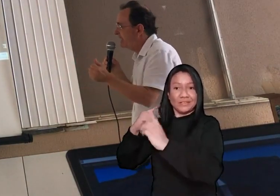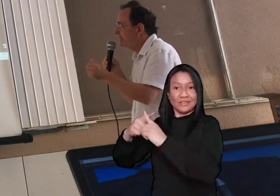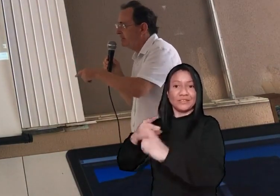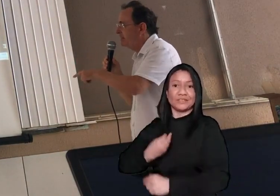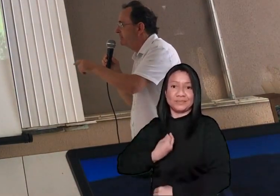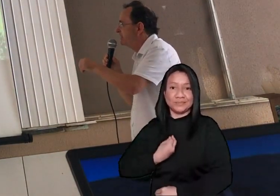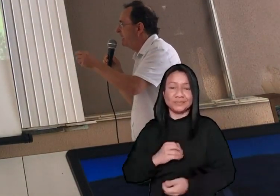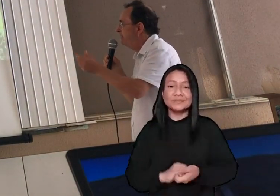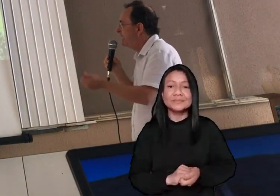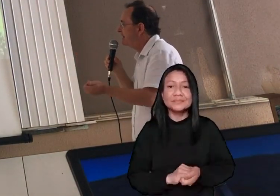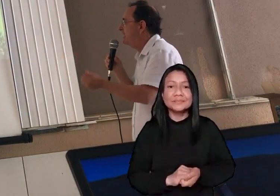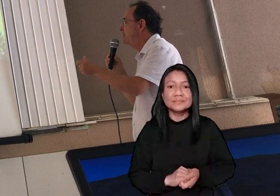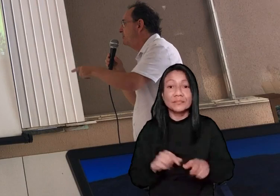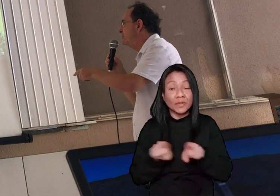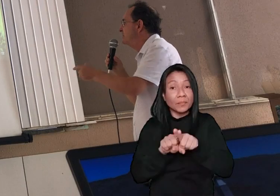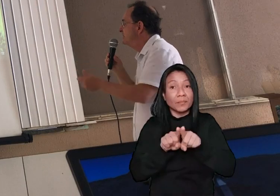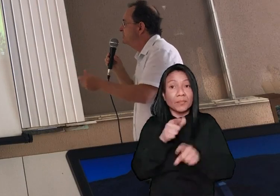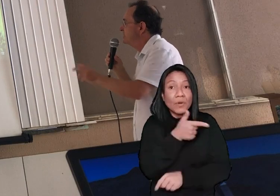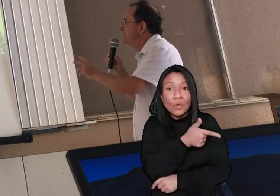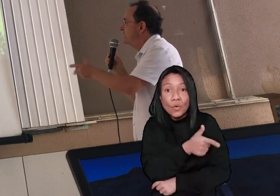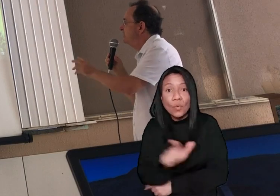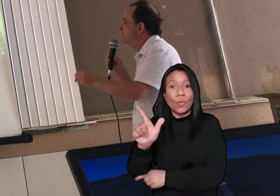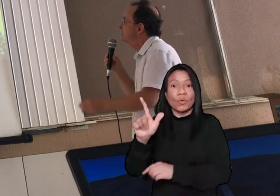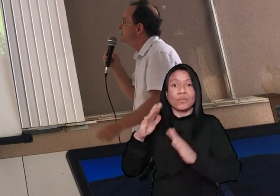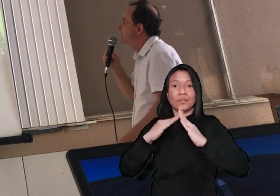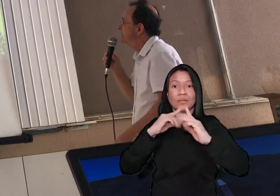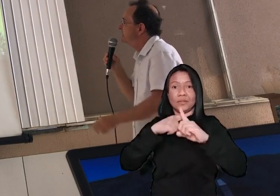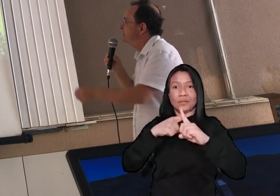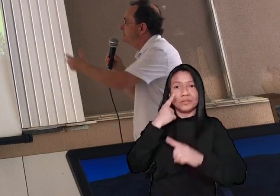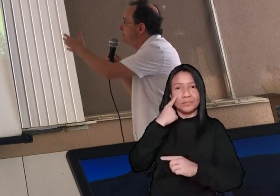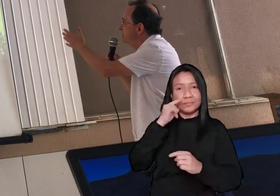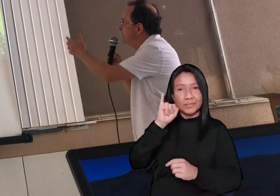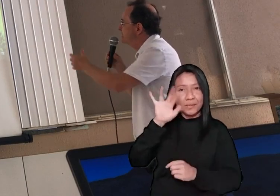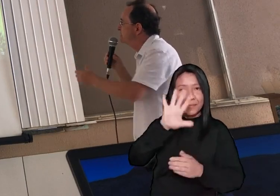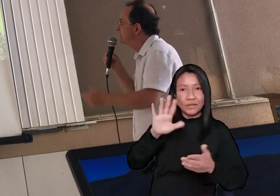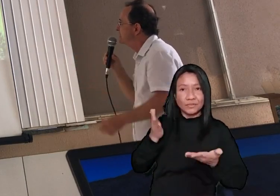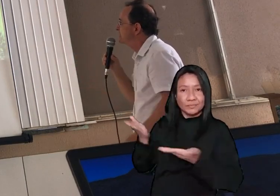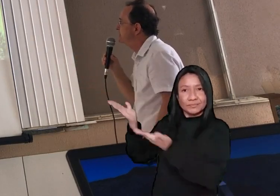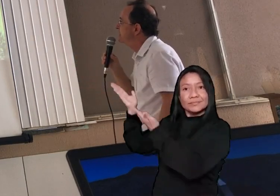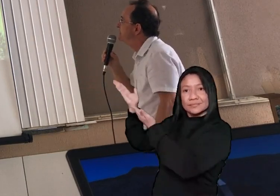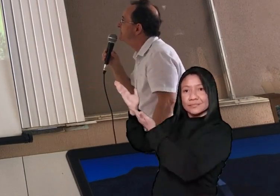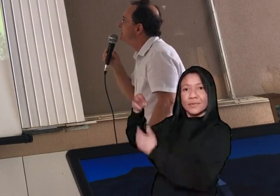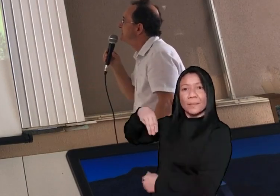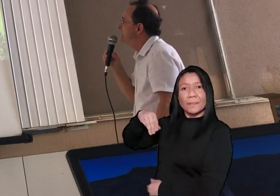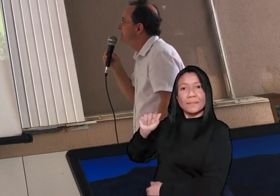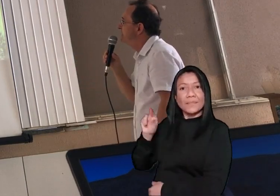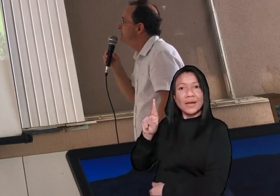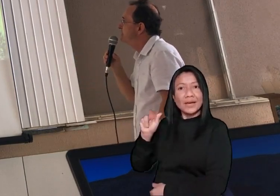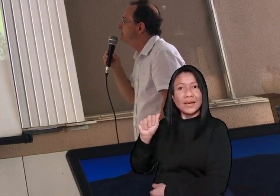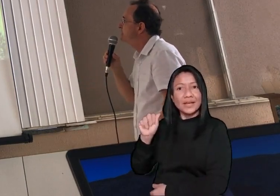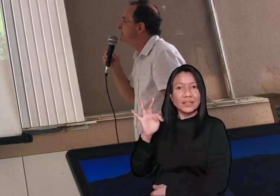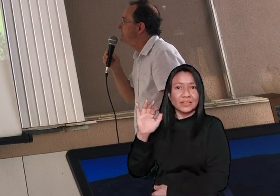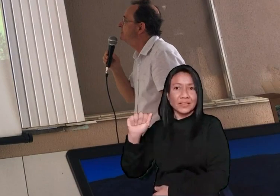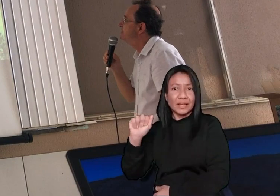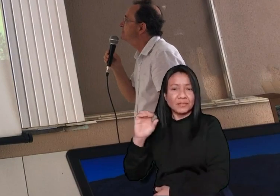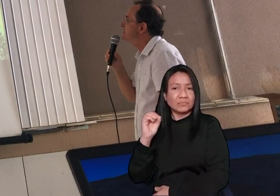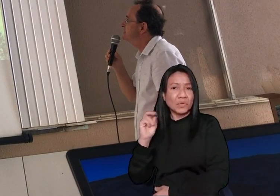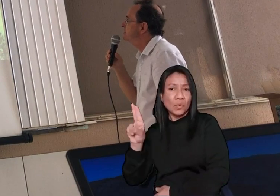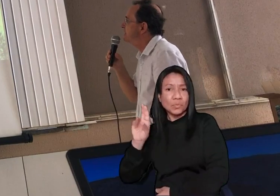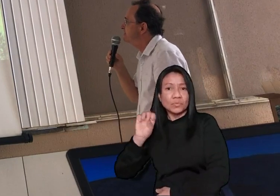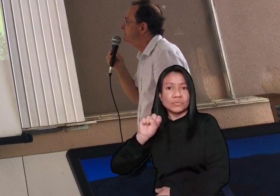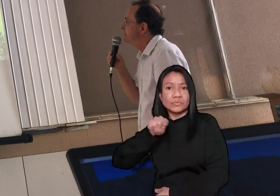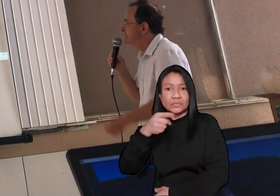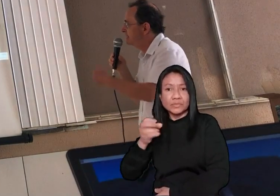se é Maratá, está no livro, tá? É Maratá ou São Miguel. Então, uma igreja, veja como uma igreja bonita também, tá? No interior de Porto União.